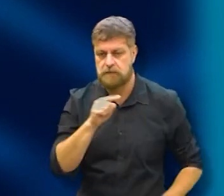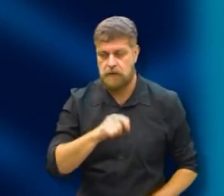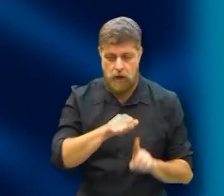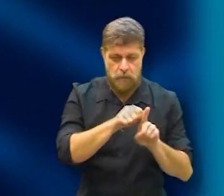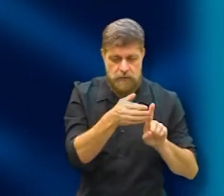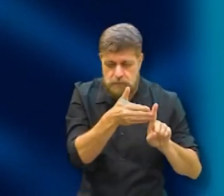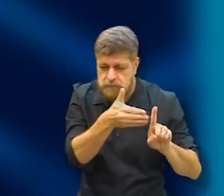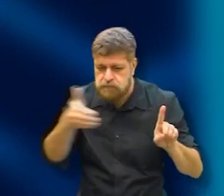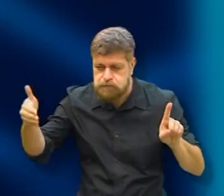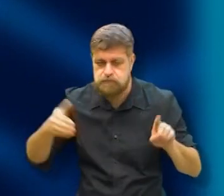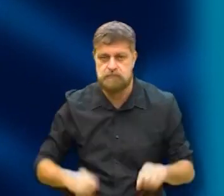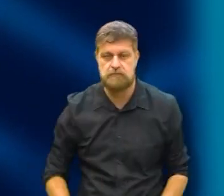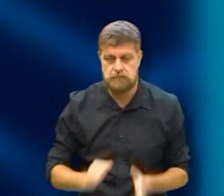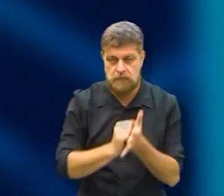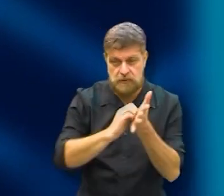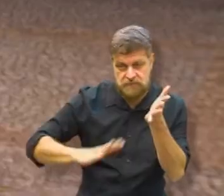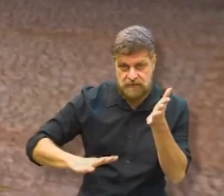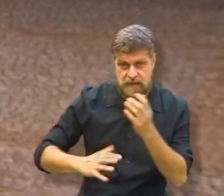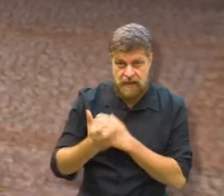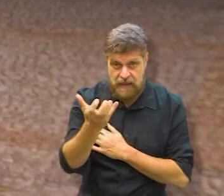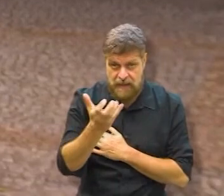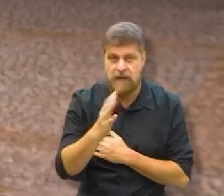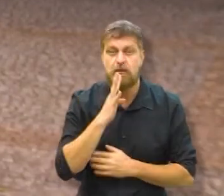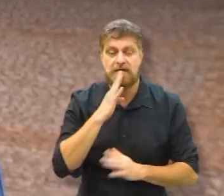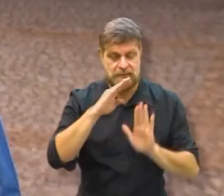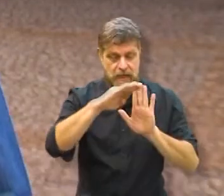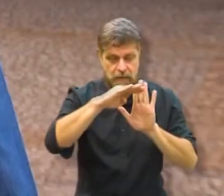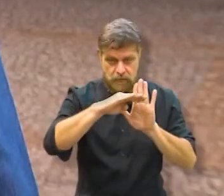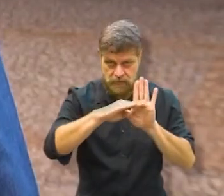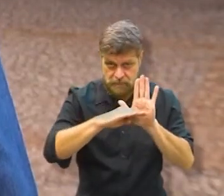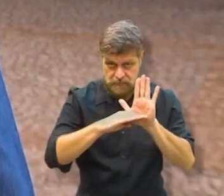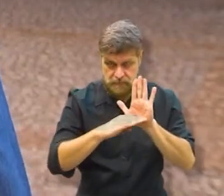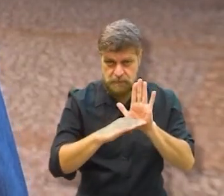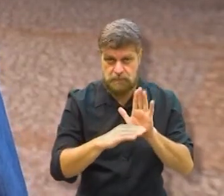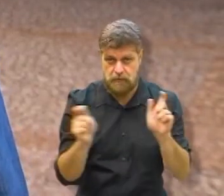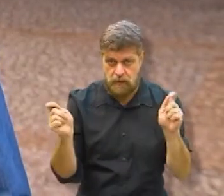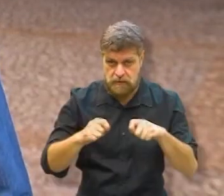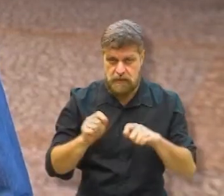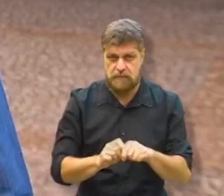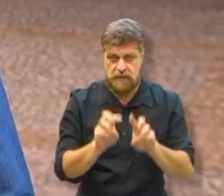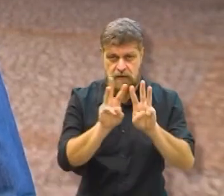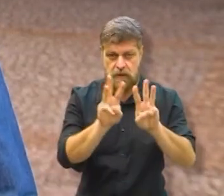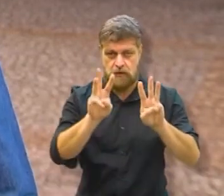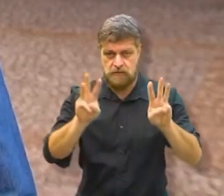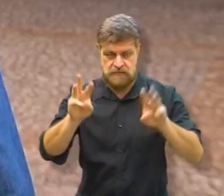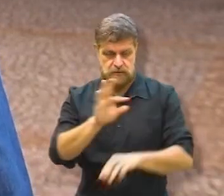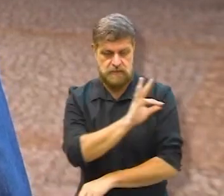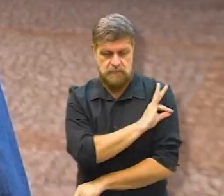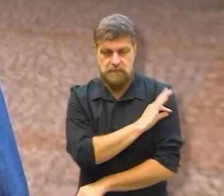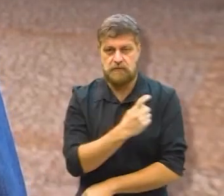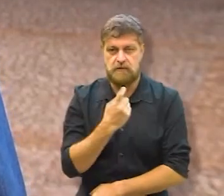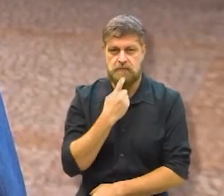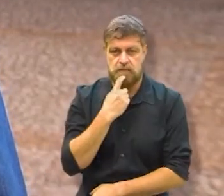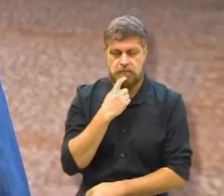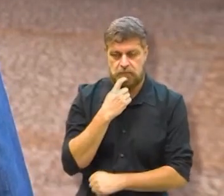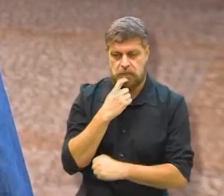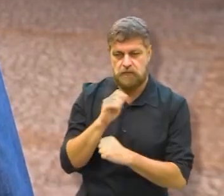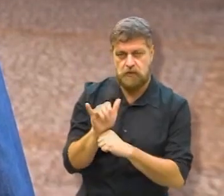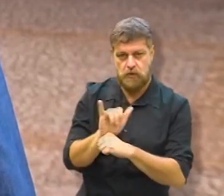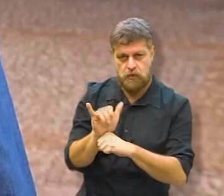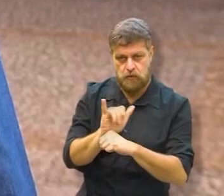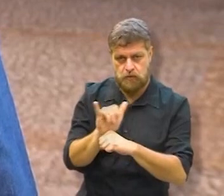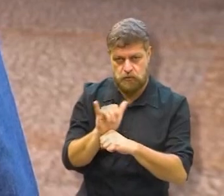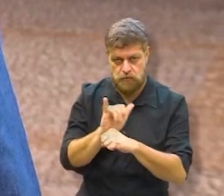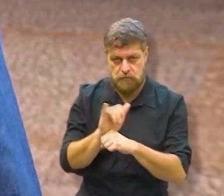Um mês inteiro de muitas atrações. Quem quiser conhecer a programação pode acessar no site da Prefeitura de Campinas,